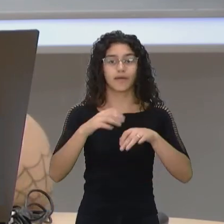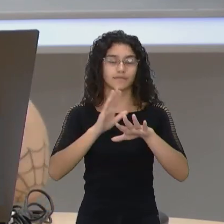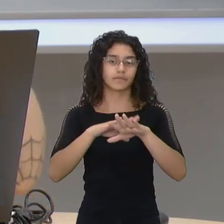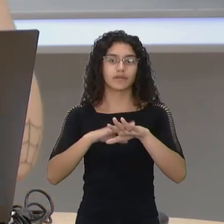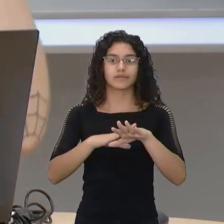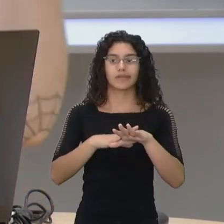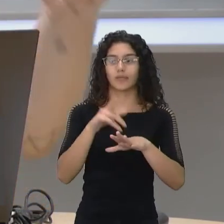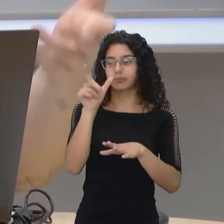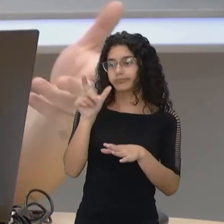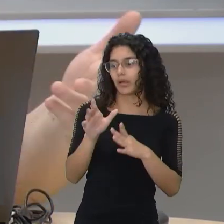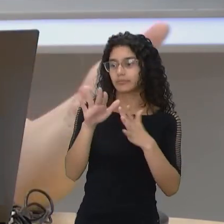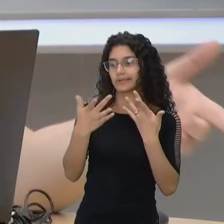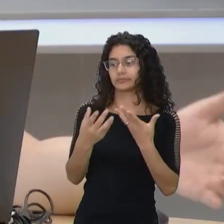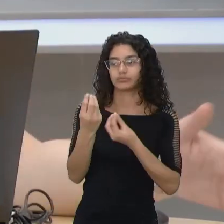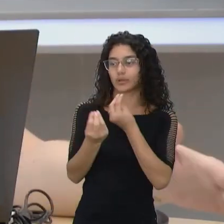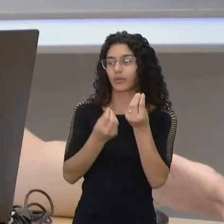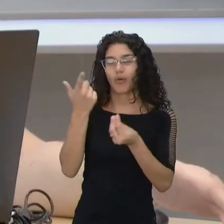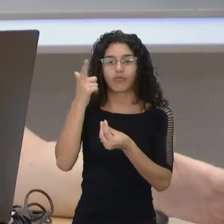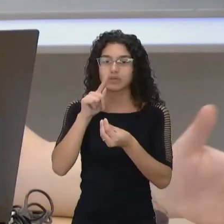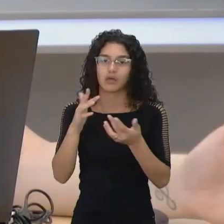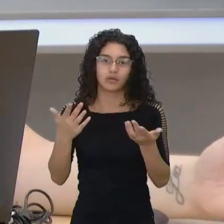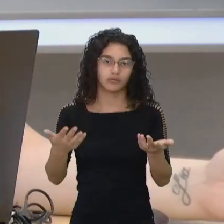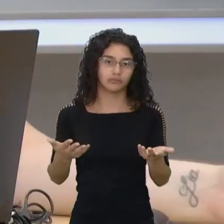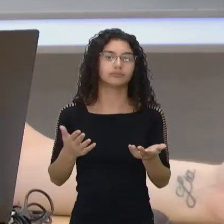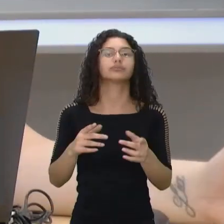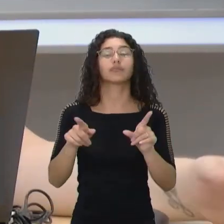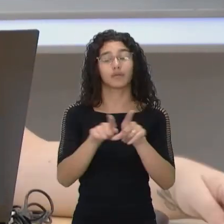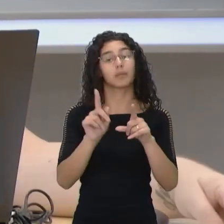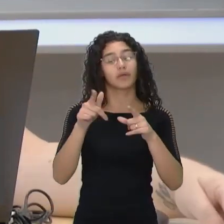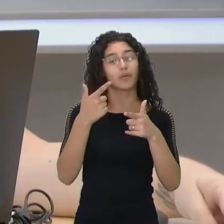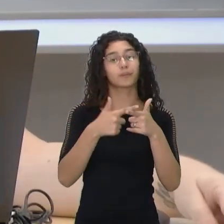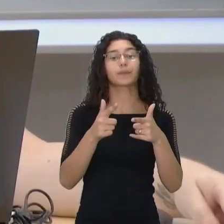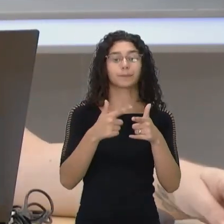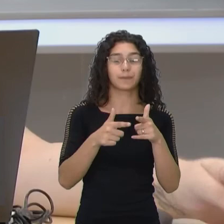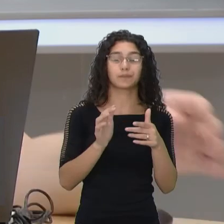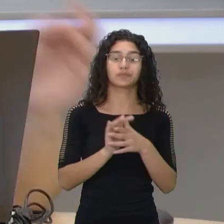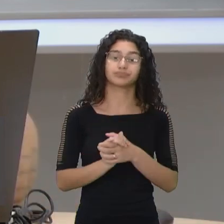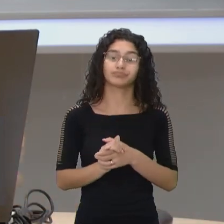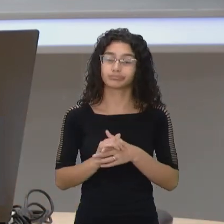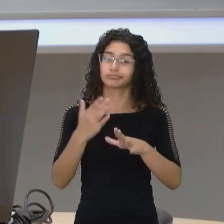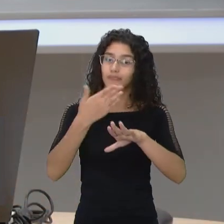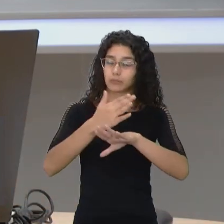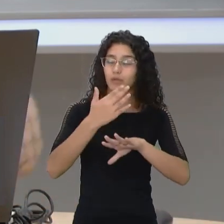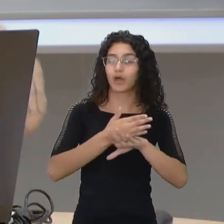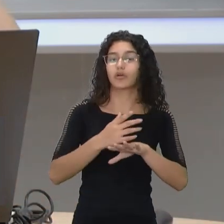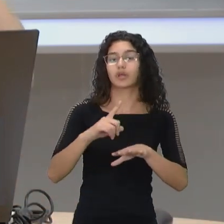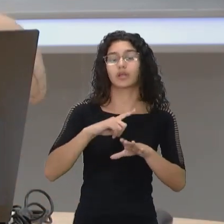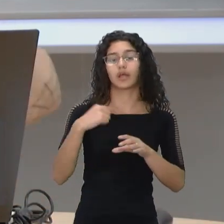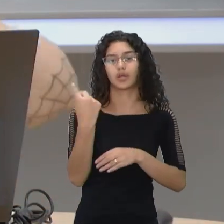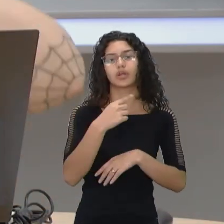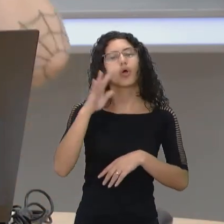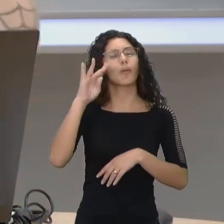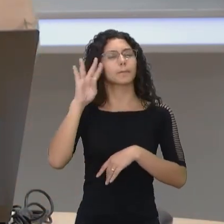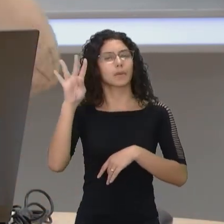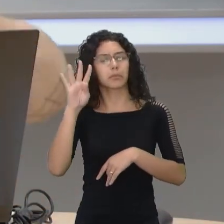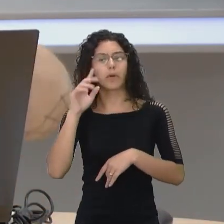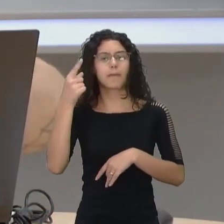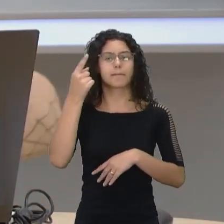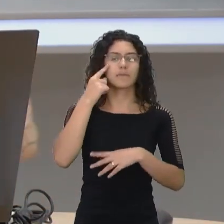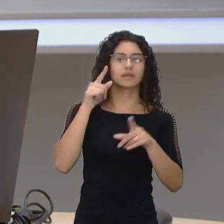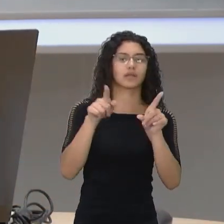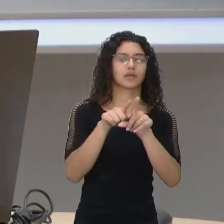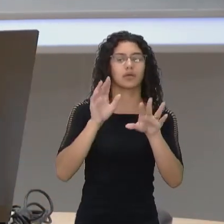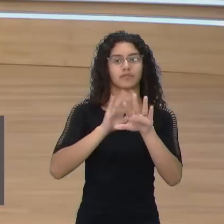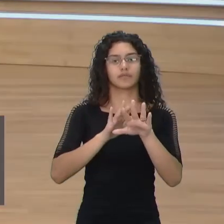algo, mas não tem recursos para aquilo. Esse também é um problema de natureza prática que envolve que a gente reflita e que a gente